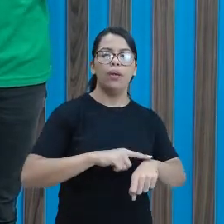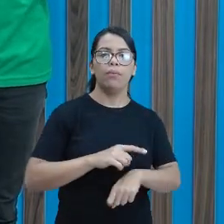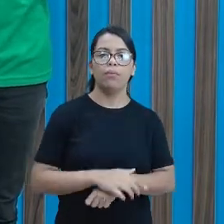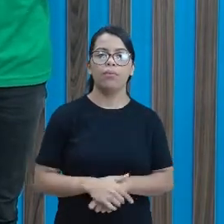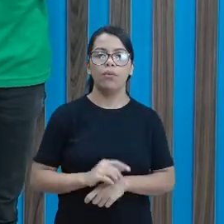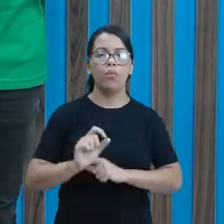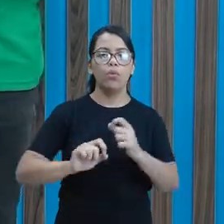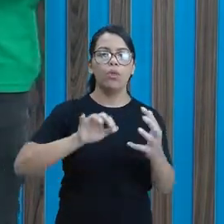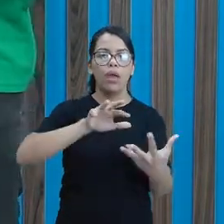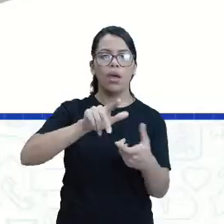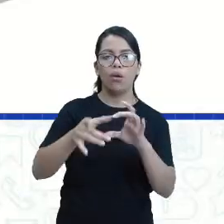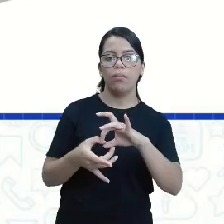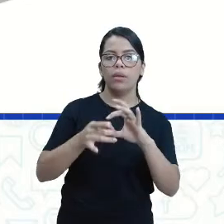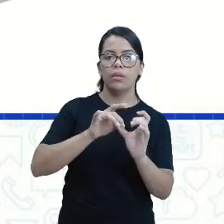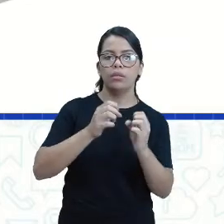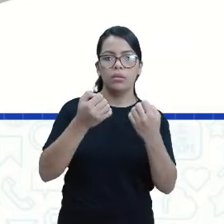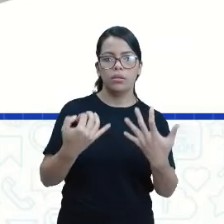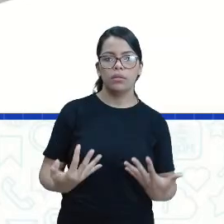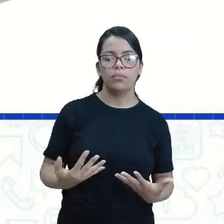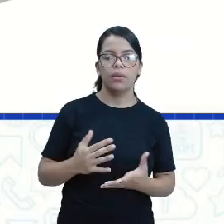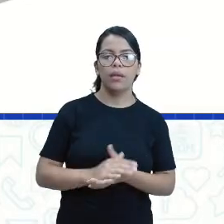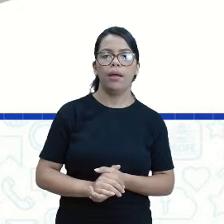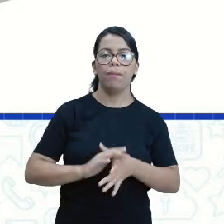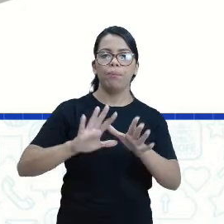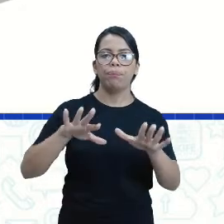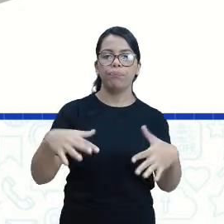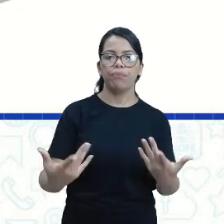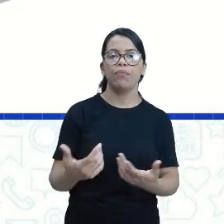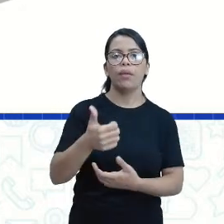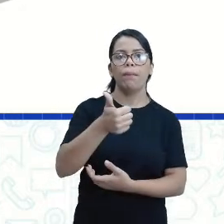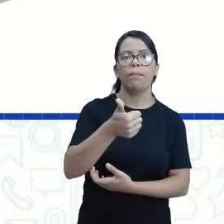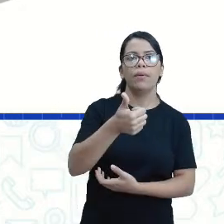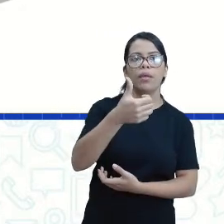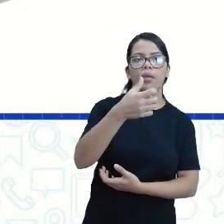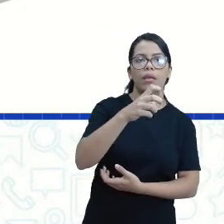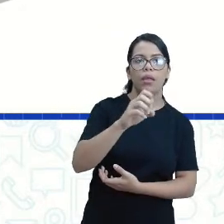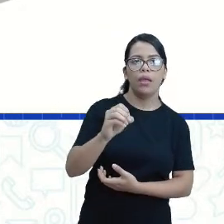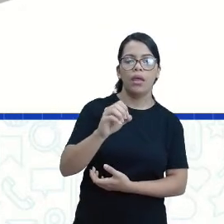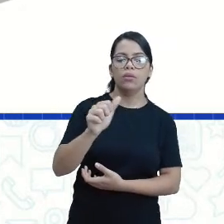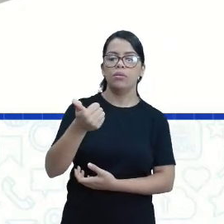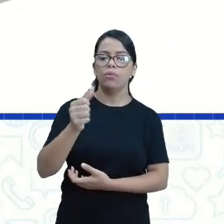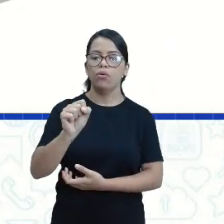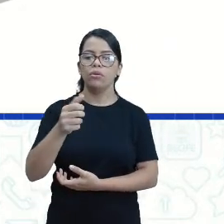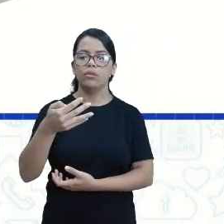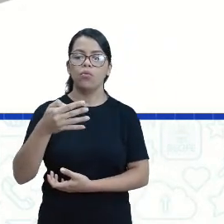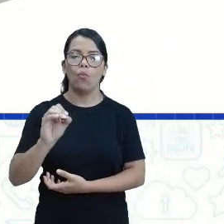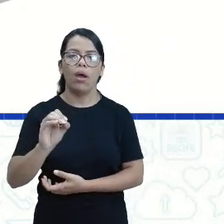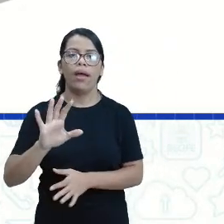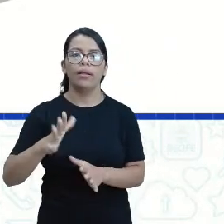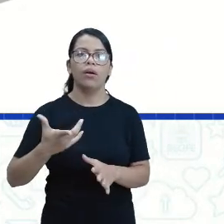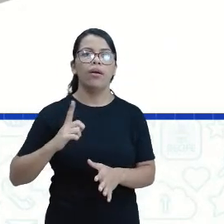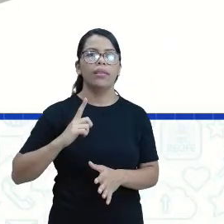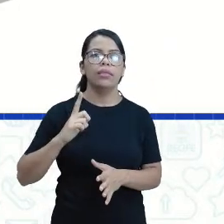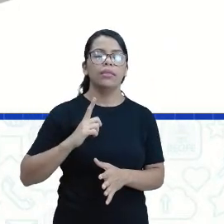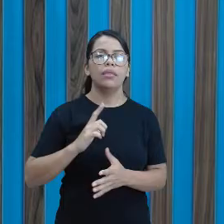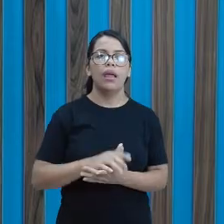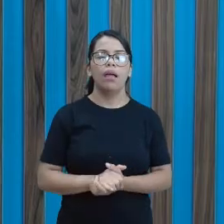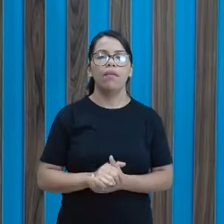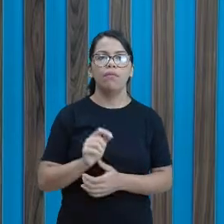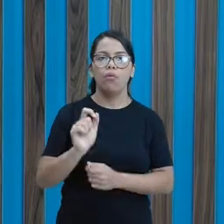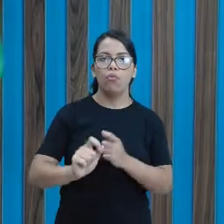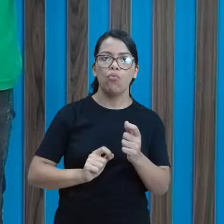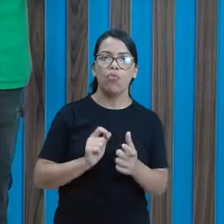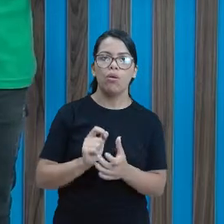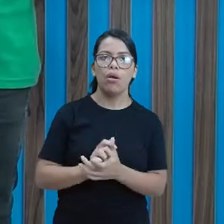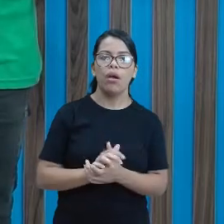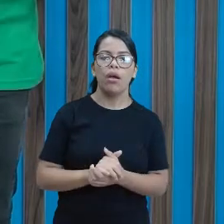Então, preste atenção. Em 1500 e 1840, aqui, ó, a velocidade das carruagens eram 16 km,